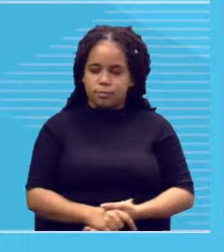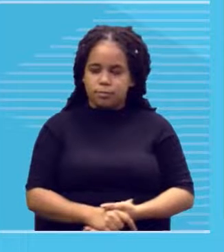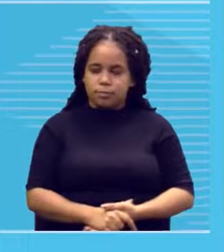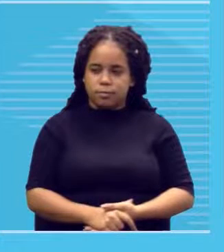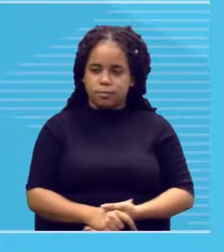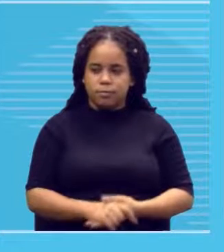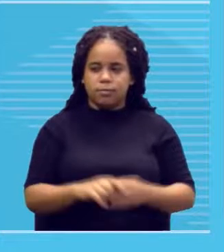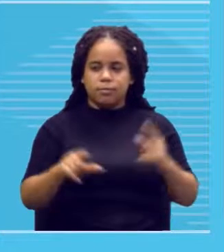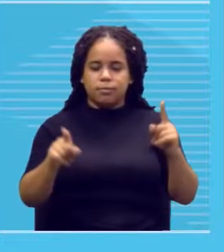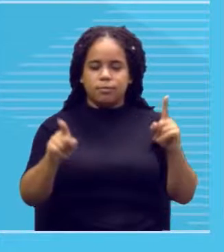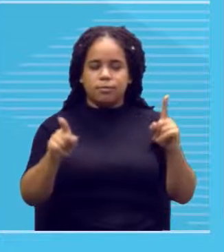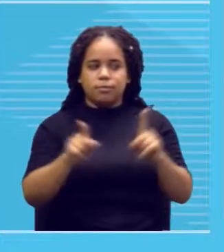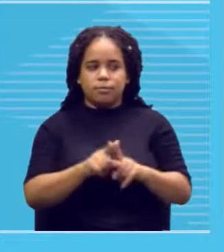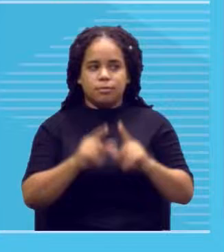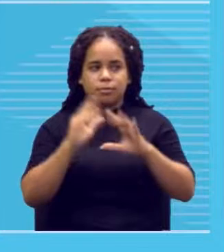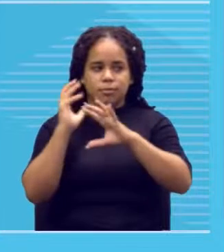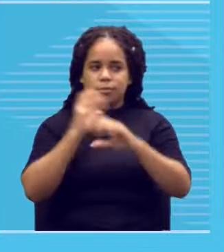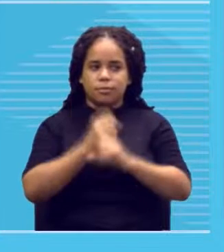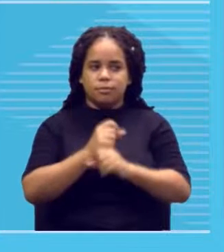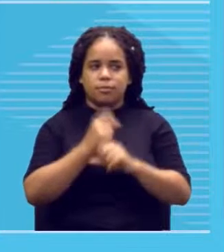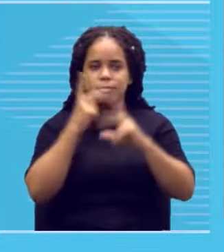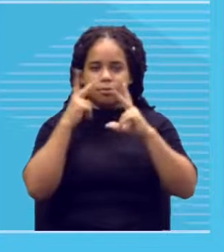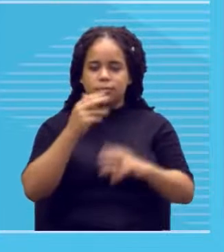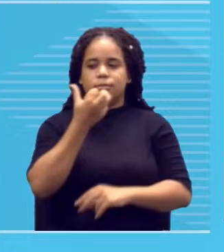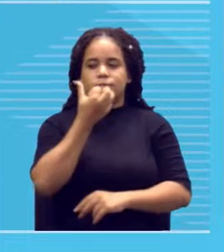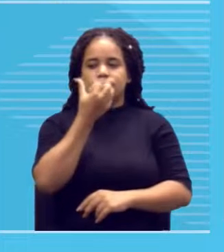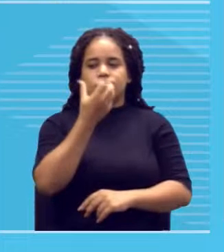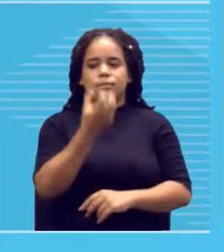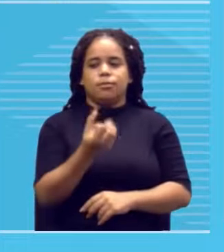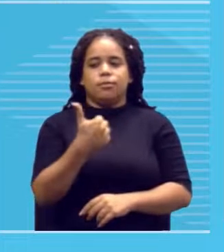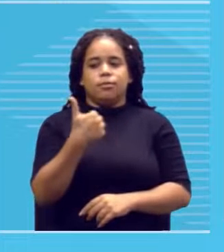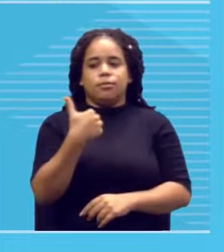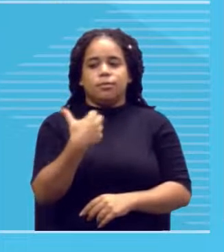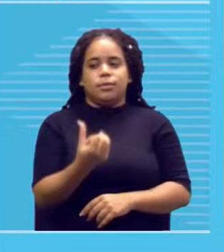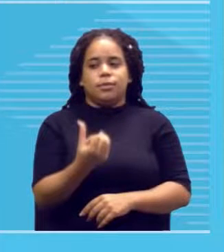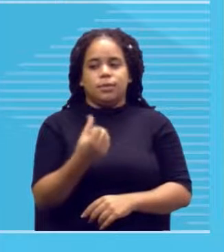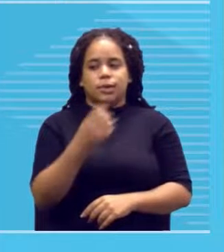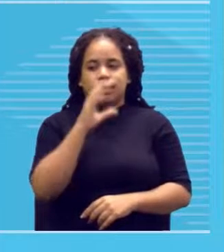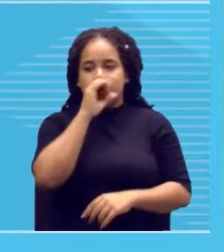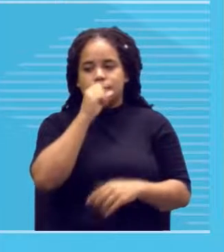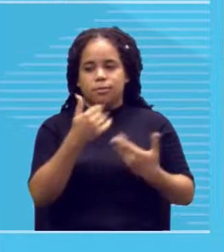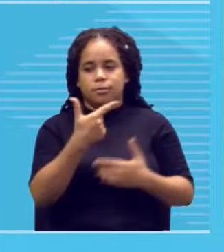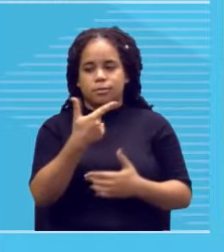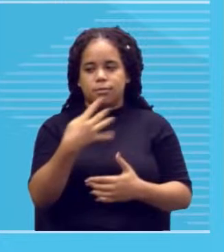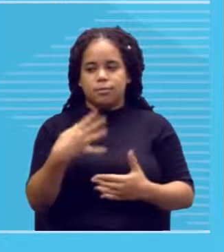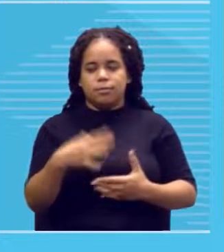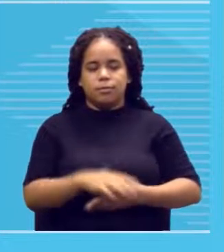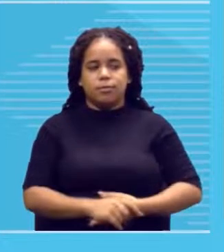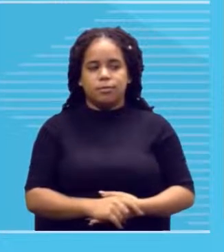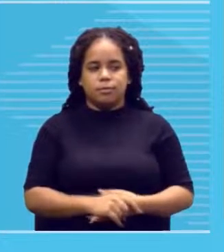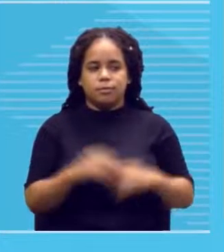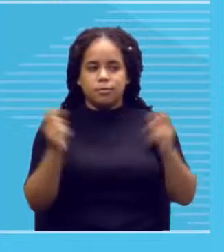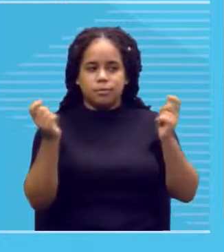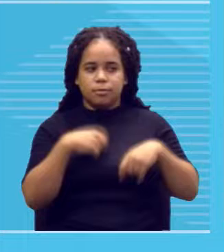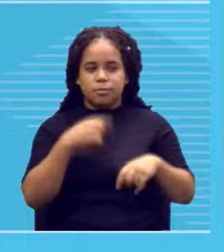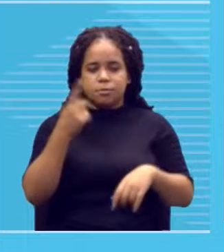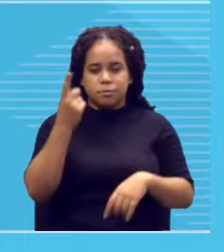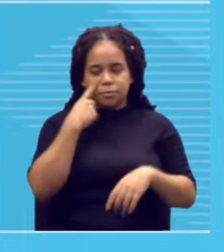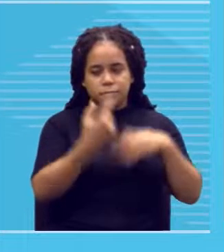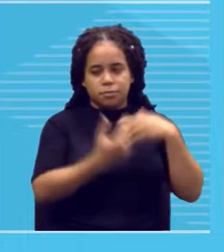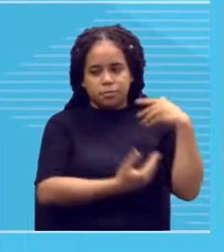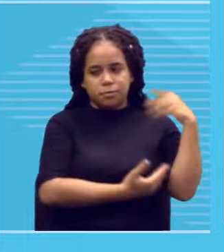quadrado é 16 então a área é igual a 16 PI né olha aí já 16